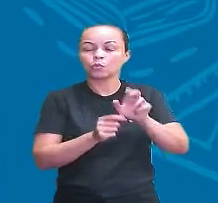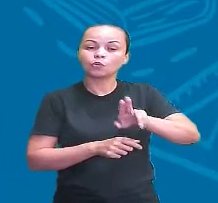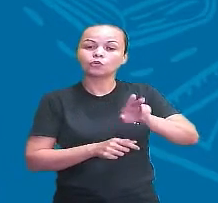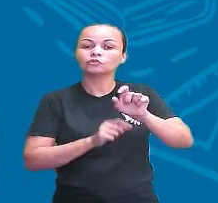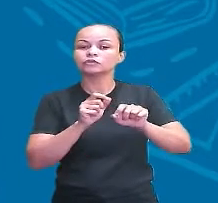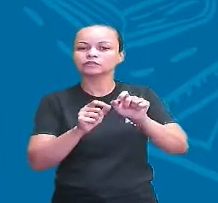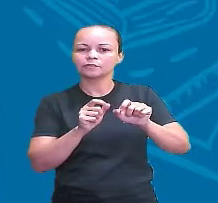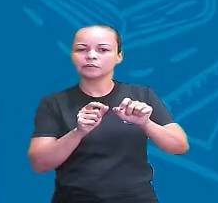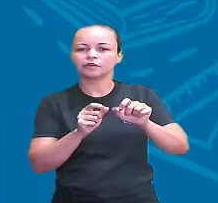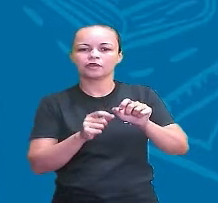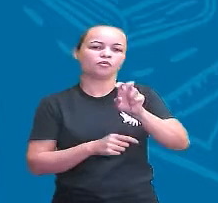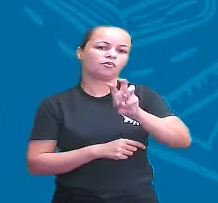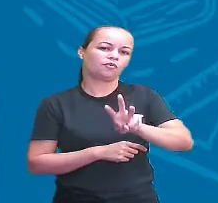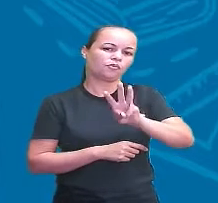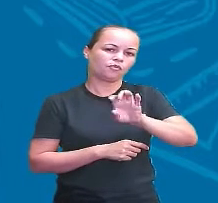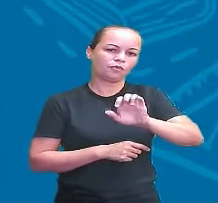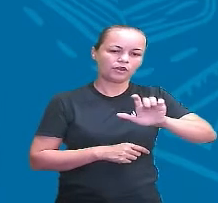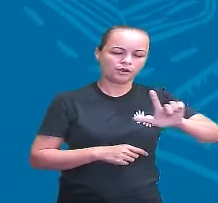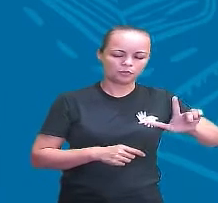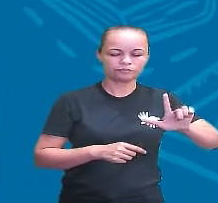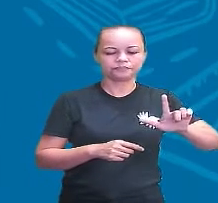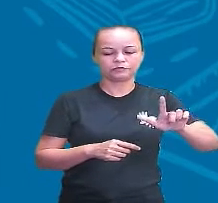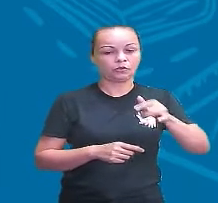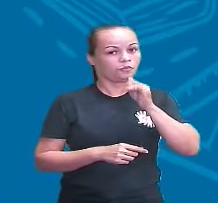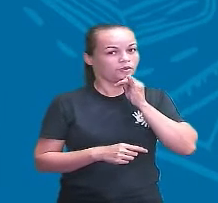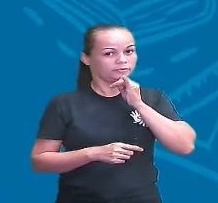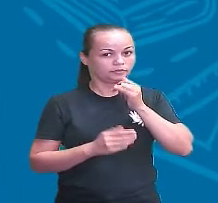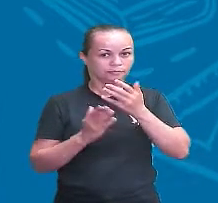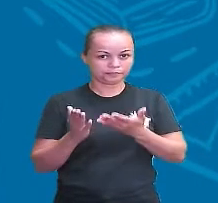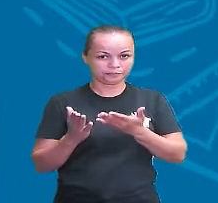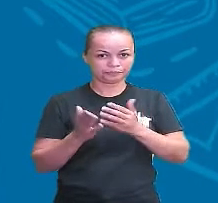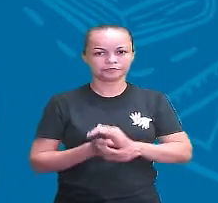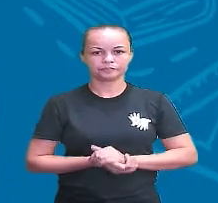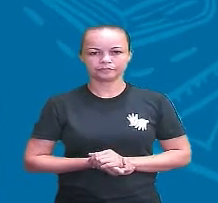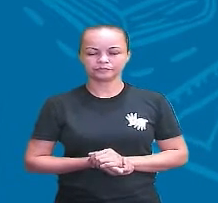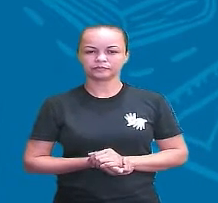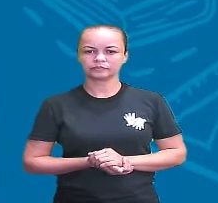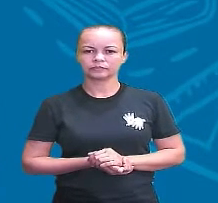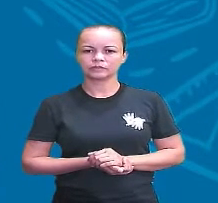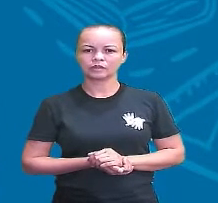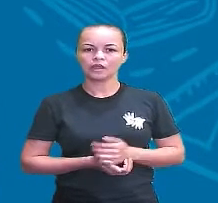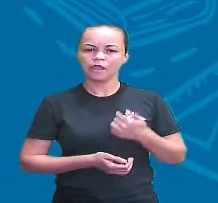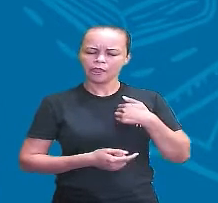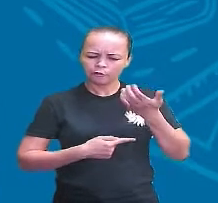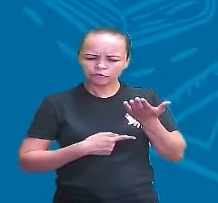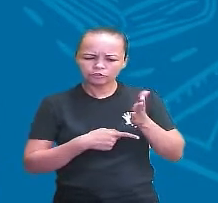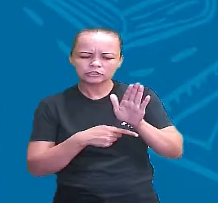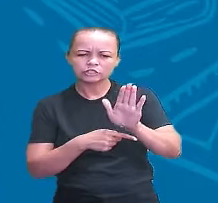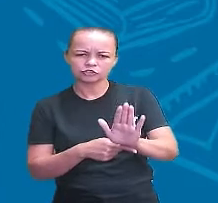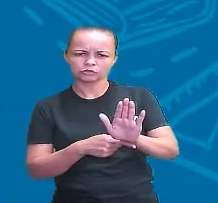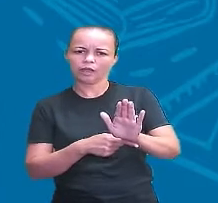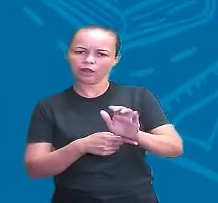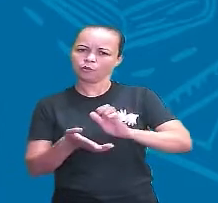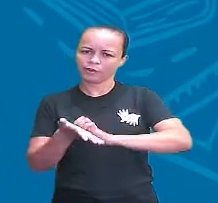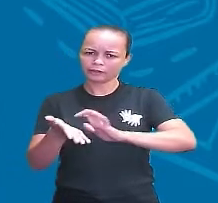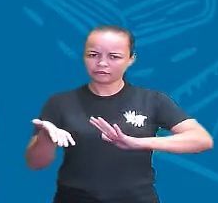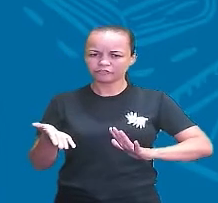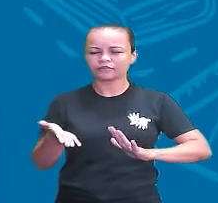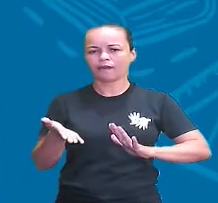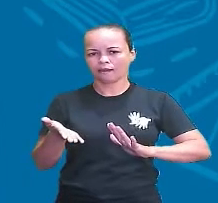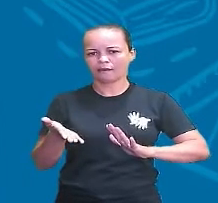Olha o exemplo. I will help you with your homework. Eu vou te ajudar com o dever de casa. Ou eu